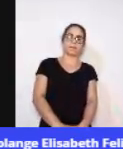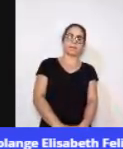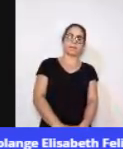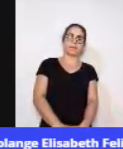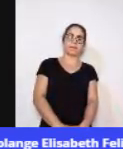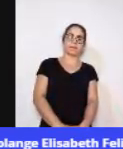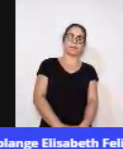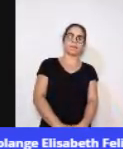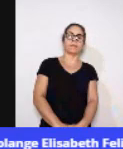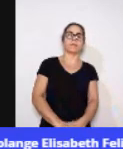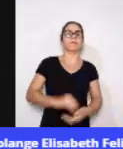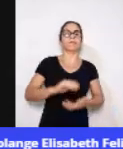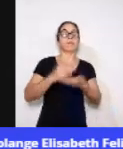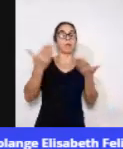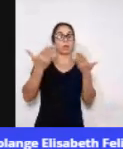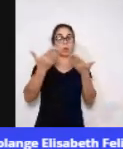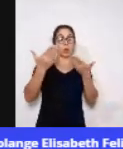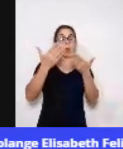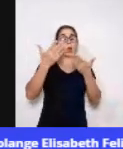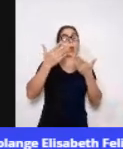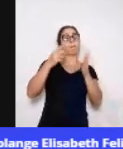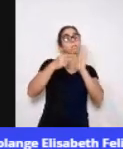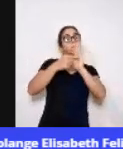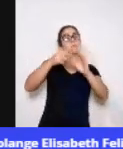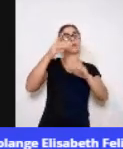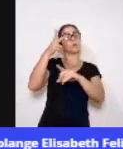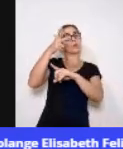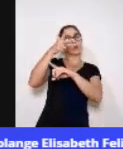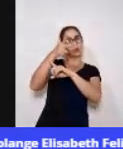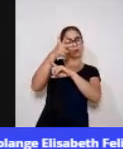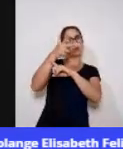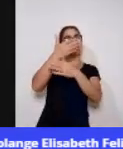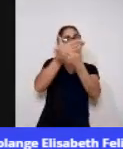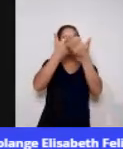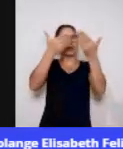Agora, quero apresentar um pequeno vídeo em homenagem a vocês, professores.